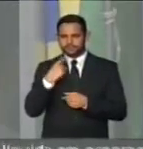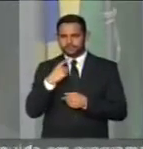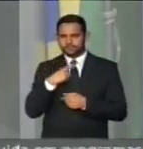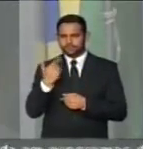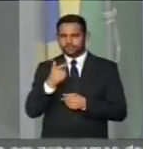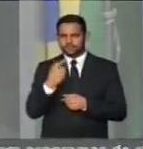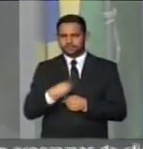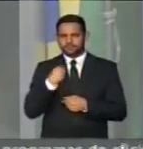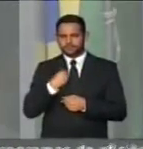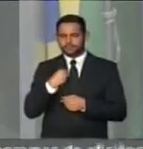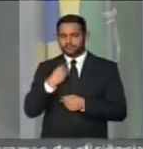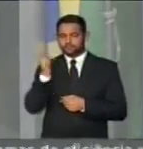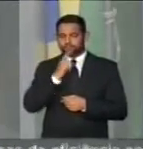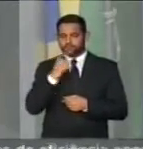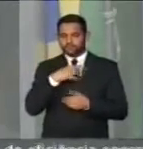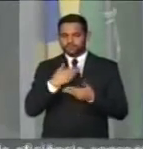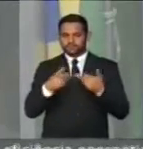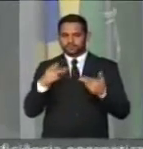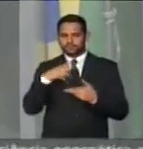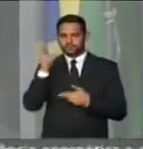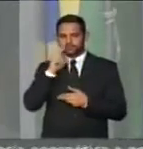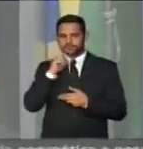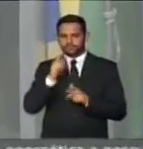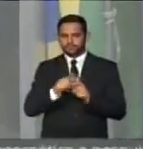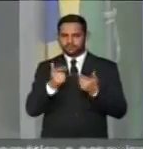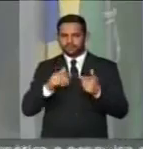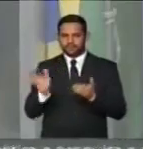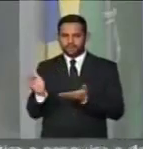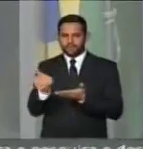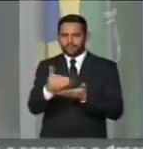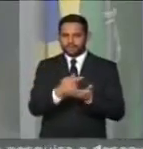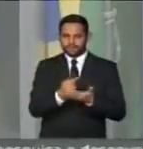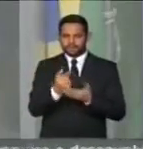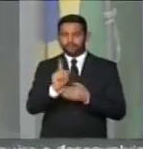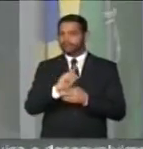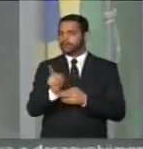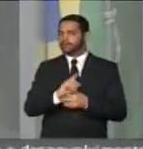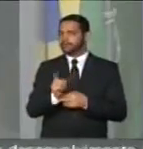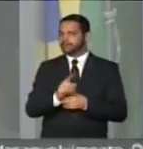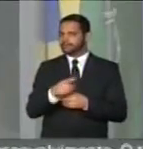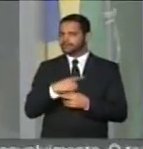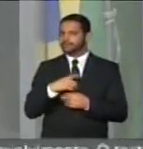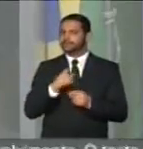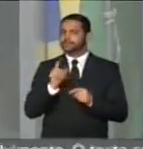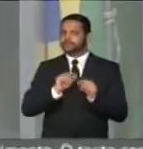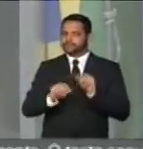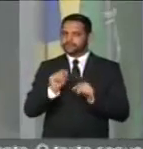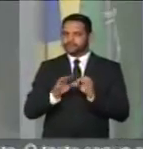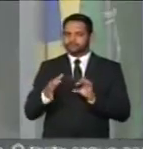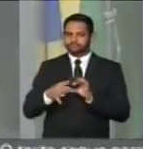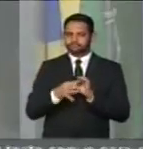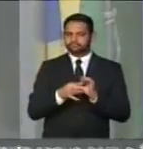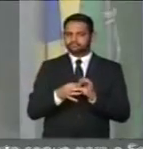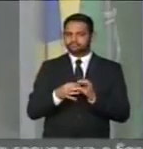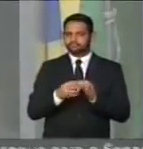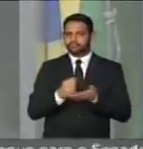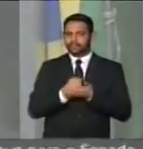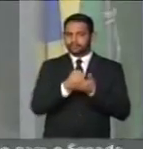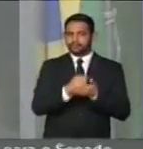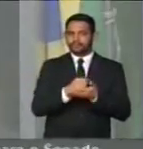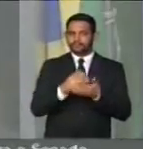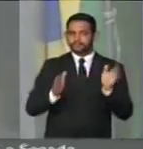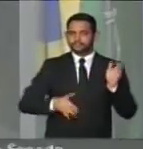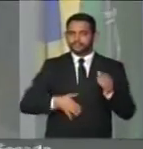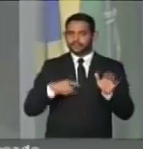Concluir, deputado. Não de vir tapear com essa história: olha, é para aumentar a arrecadação. Não, isso é conluio. E olha, eu faço